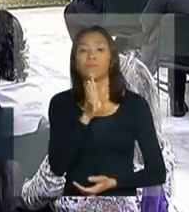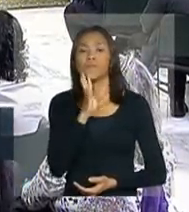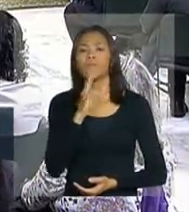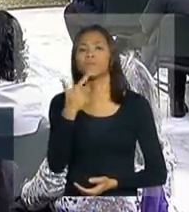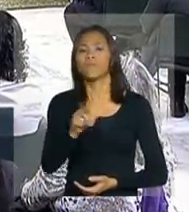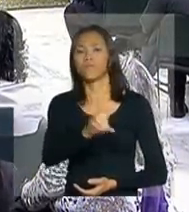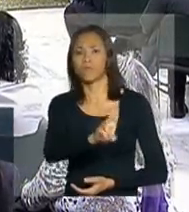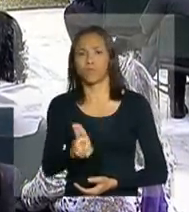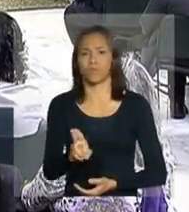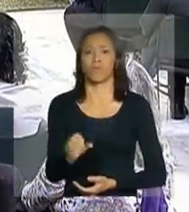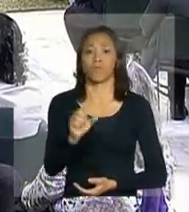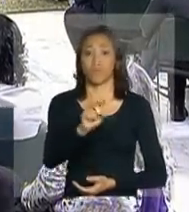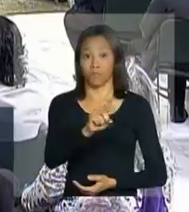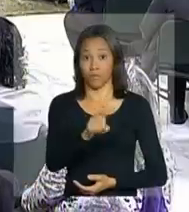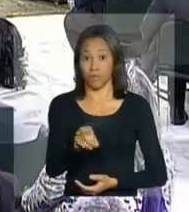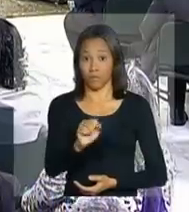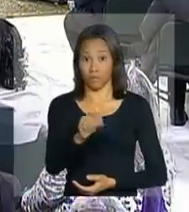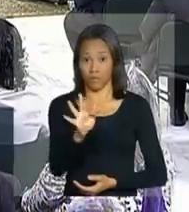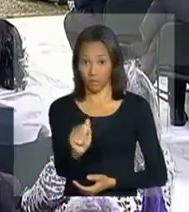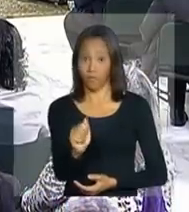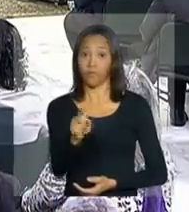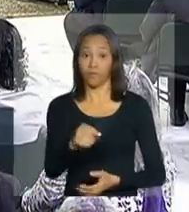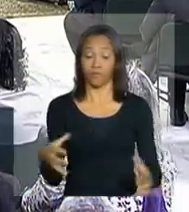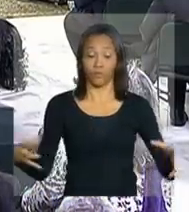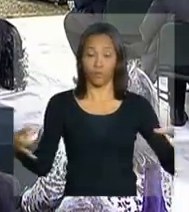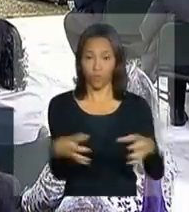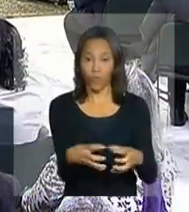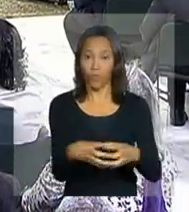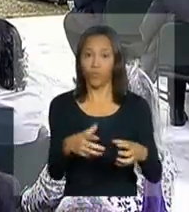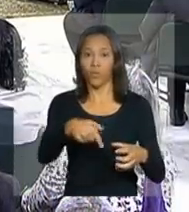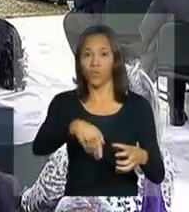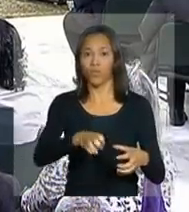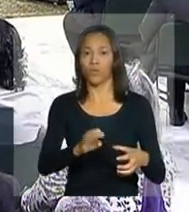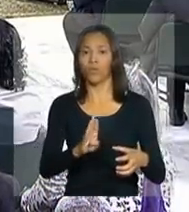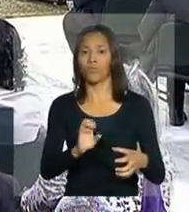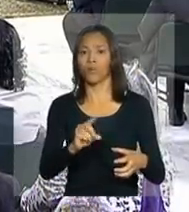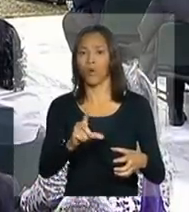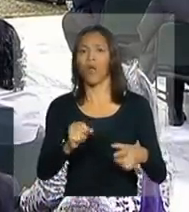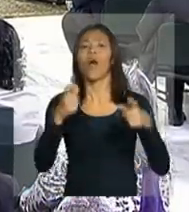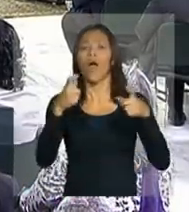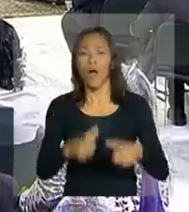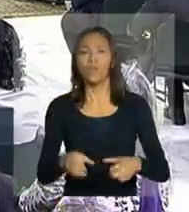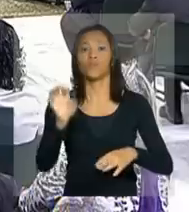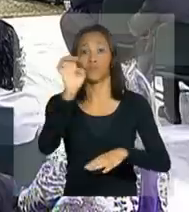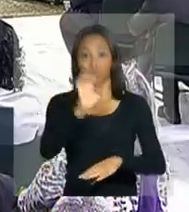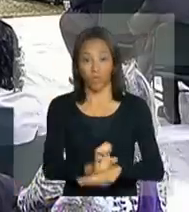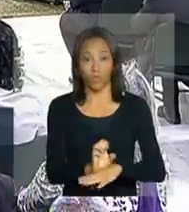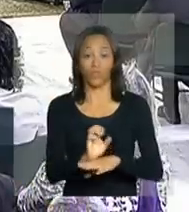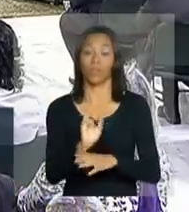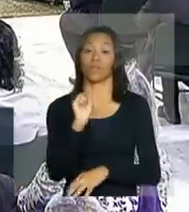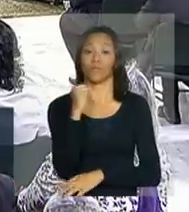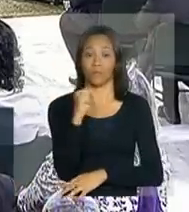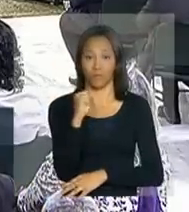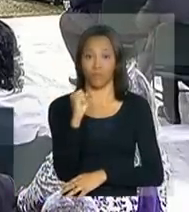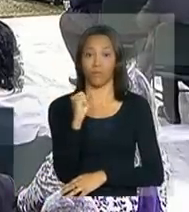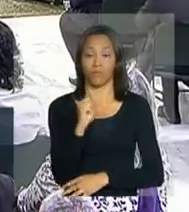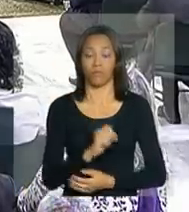como zfa da guia da comunidade quilombola de Serra da Guia localizada no estado de